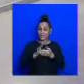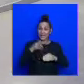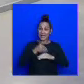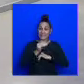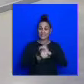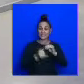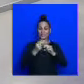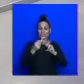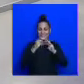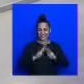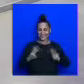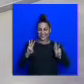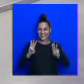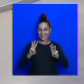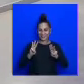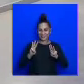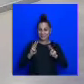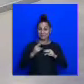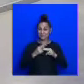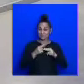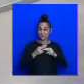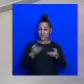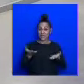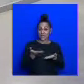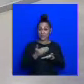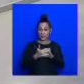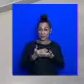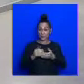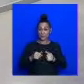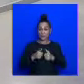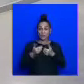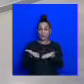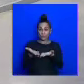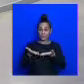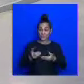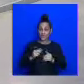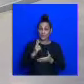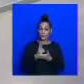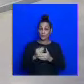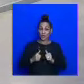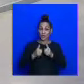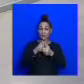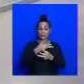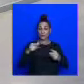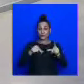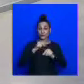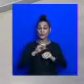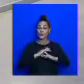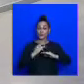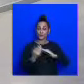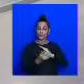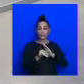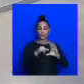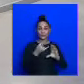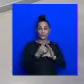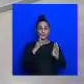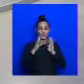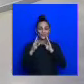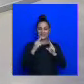no site oficial da Caixa na internet. E a partir de agora você é nosso convidado para acompanhar os demais sorteios desta noite através dos perfis do